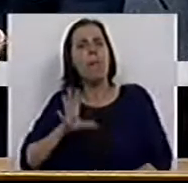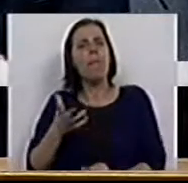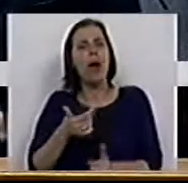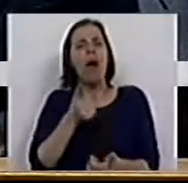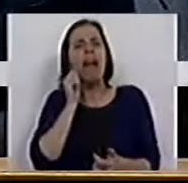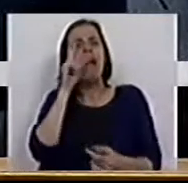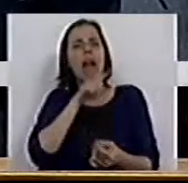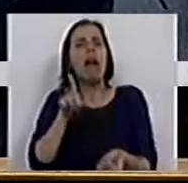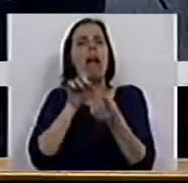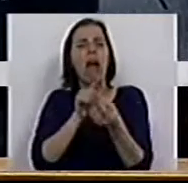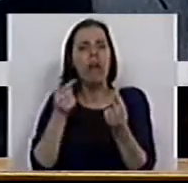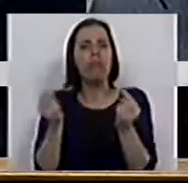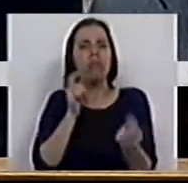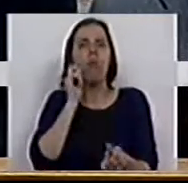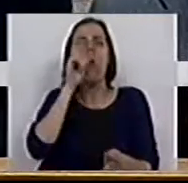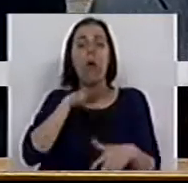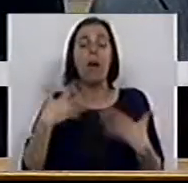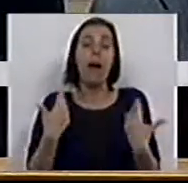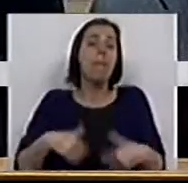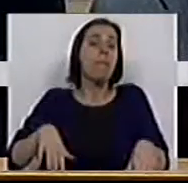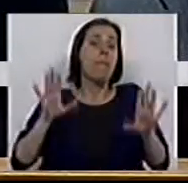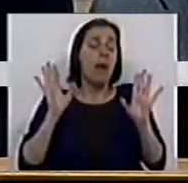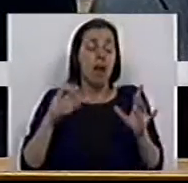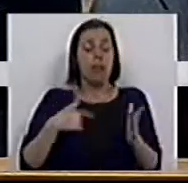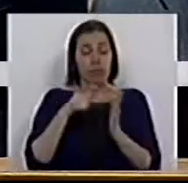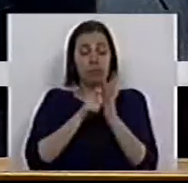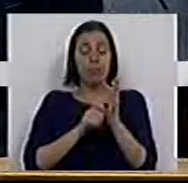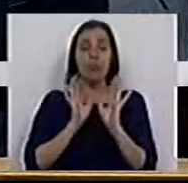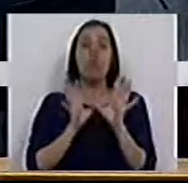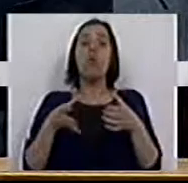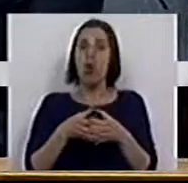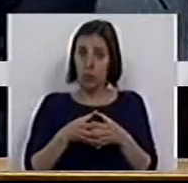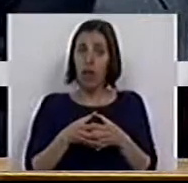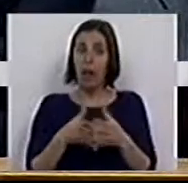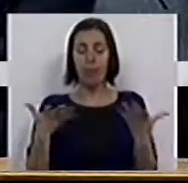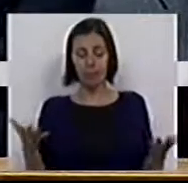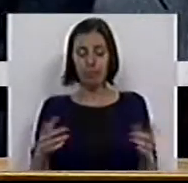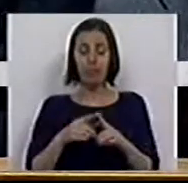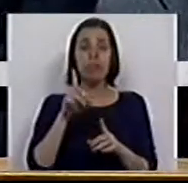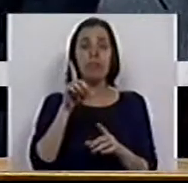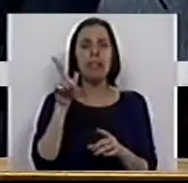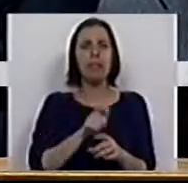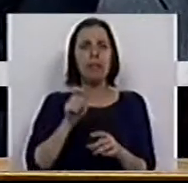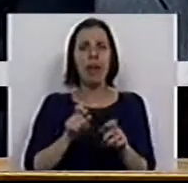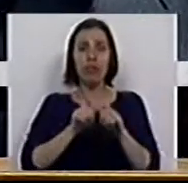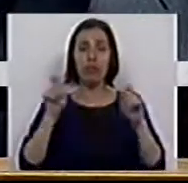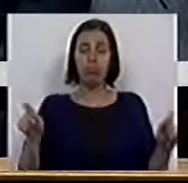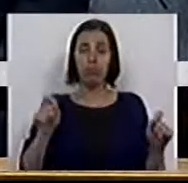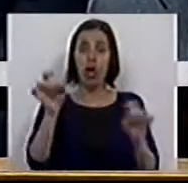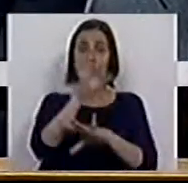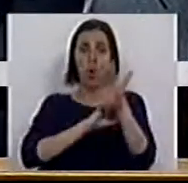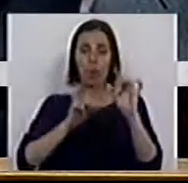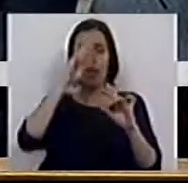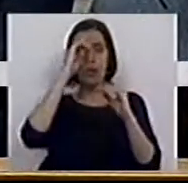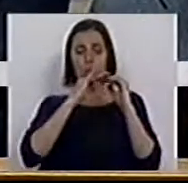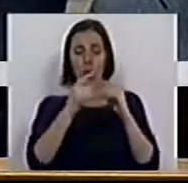e com quem está a debater. Mas, enfim, vamos à agenda do Conselho, vamos ao semestre europeu, à sustentabilidade da